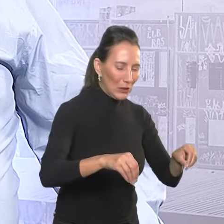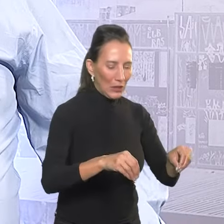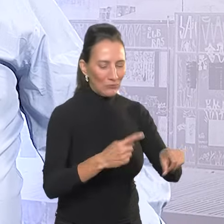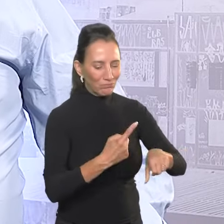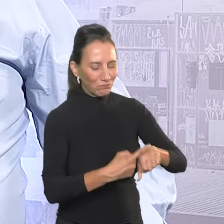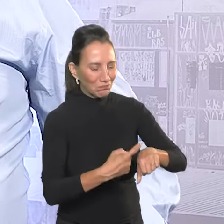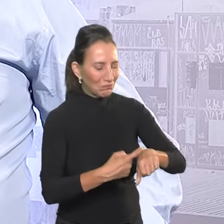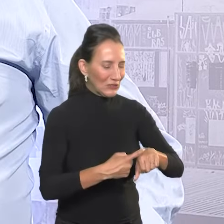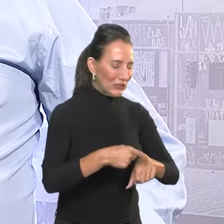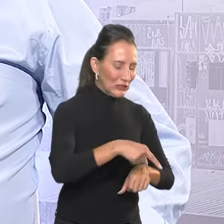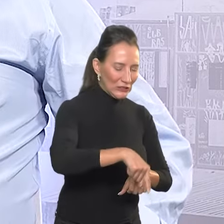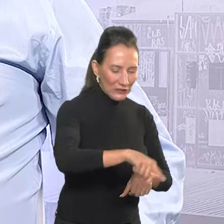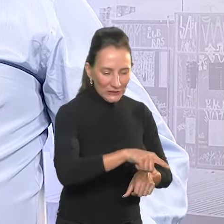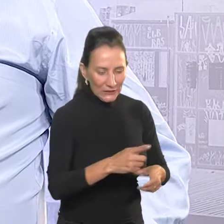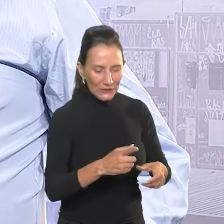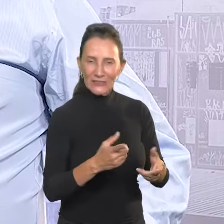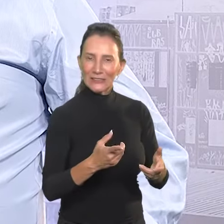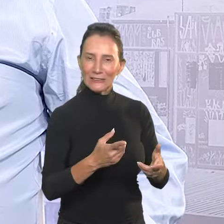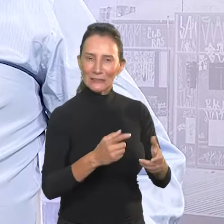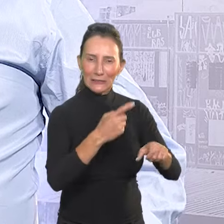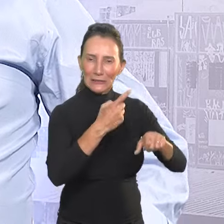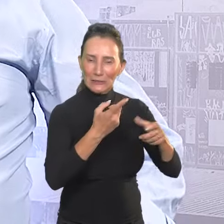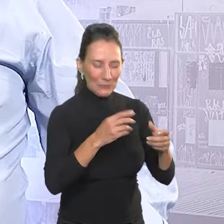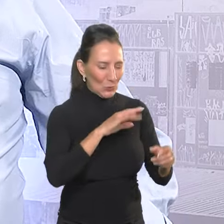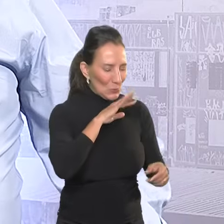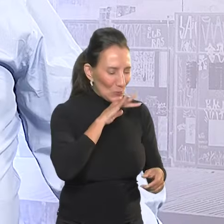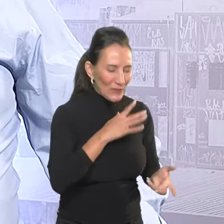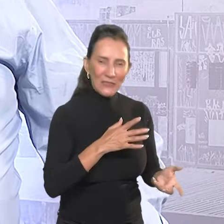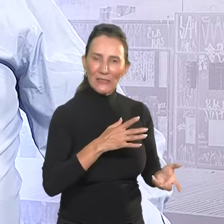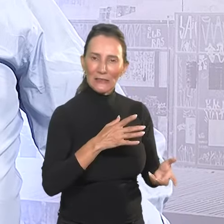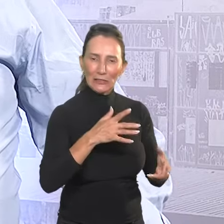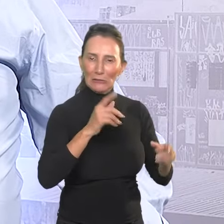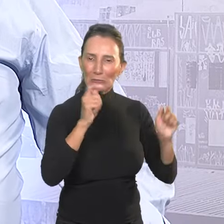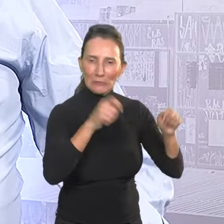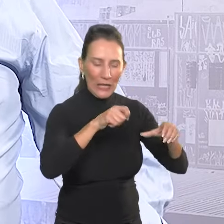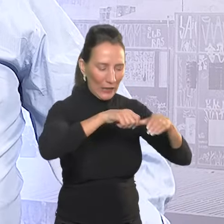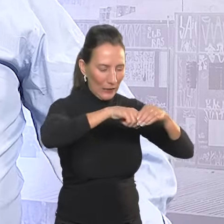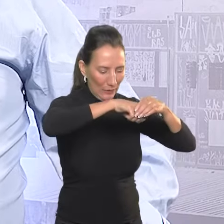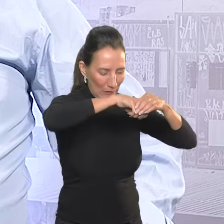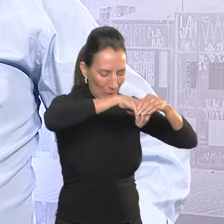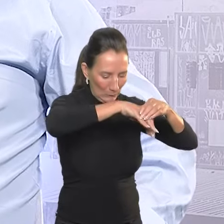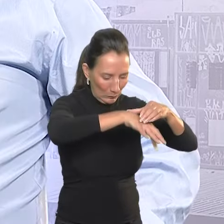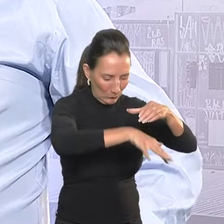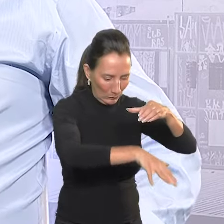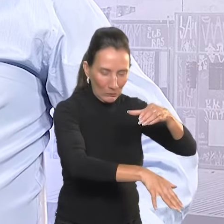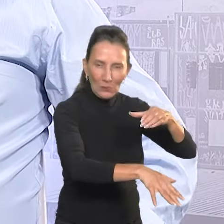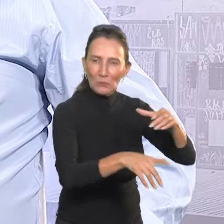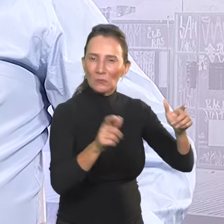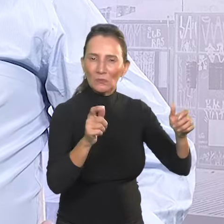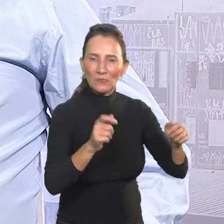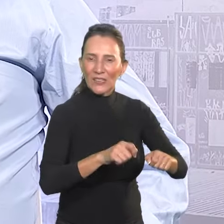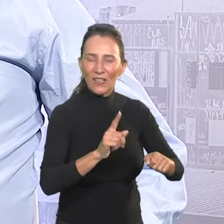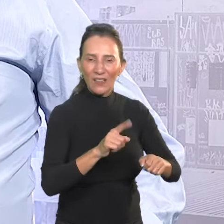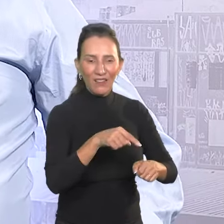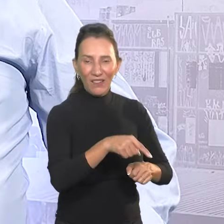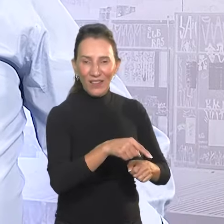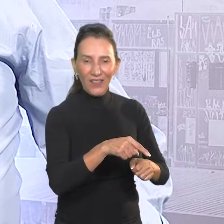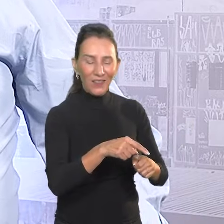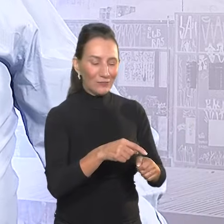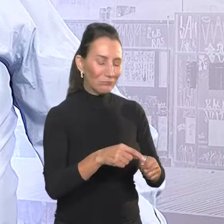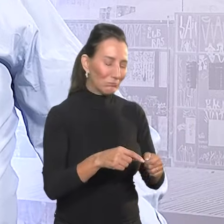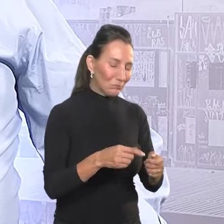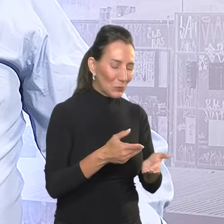é em lugar que não tem onde ela se enraizar, ou seja, criar o seu próprio alicerce, ela começa